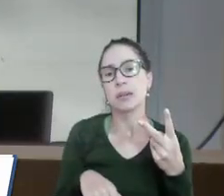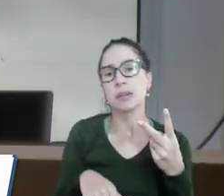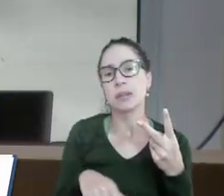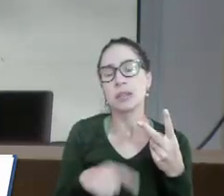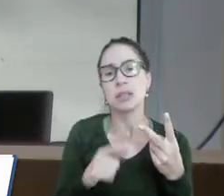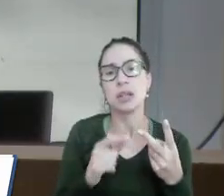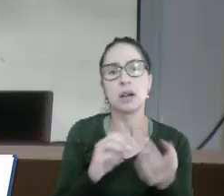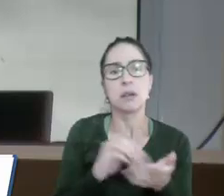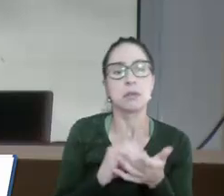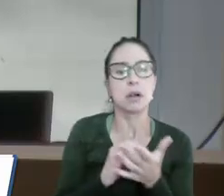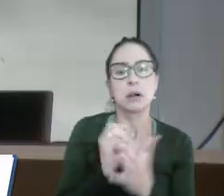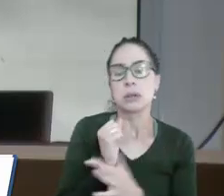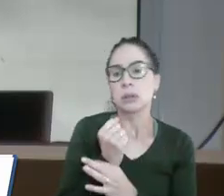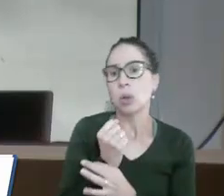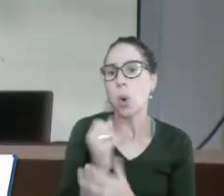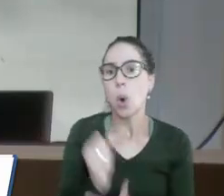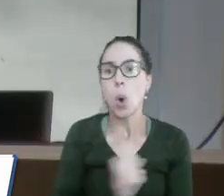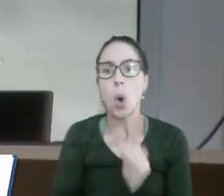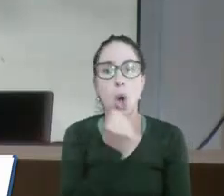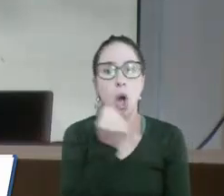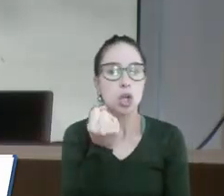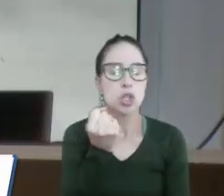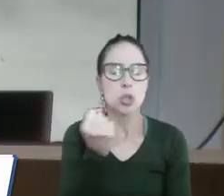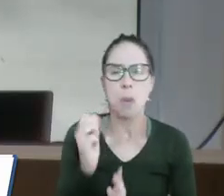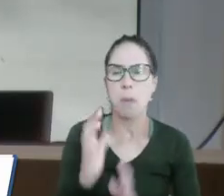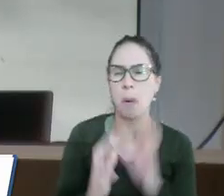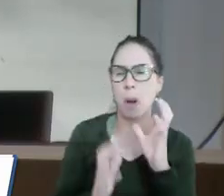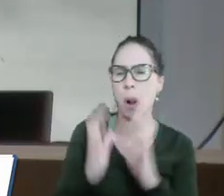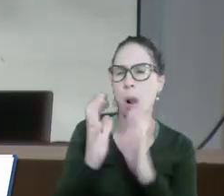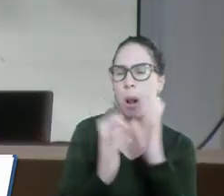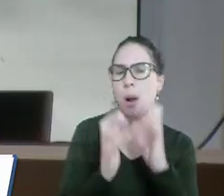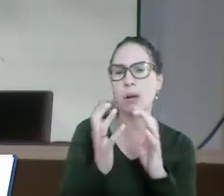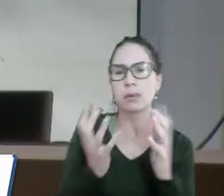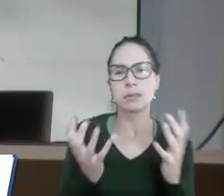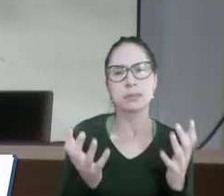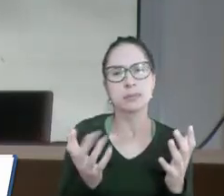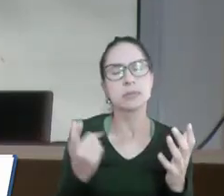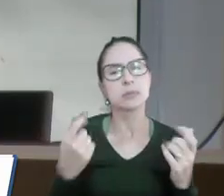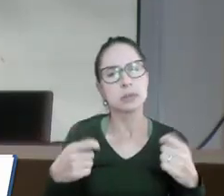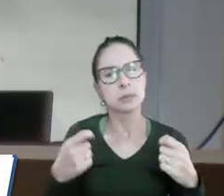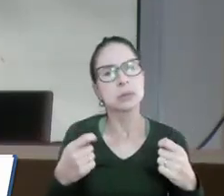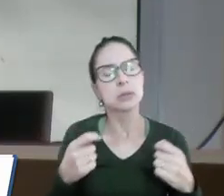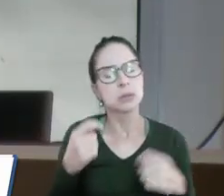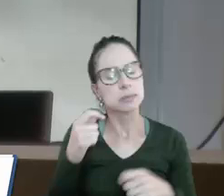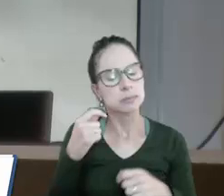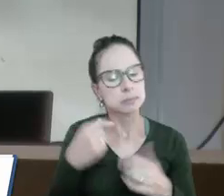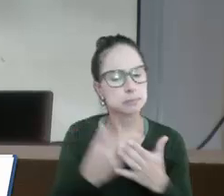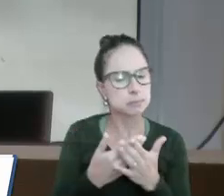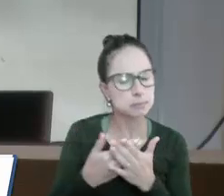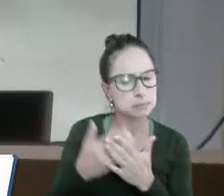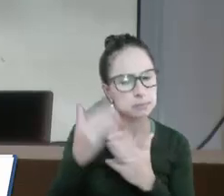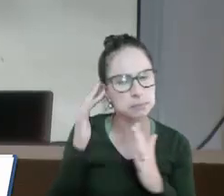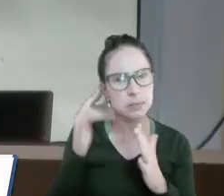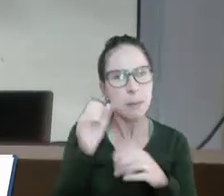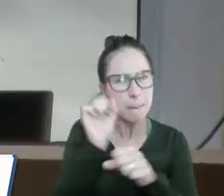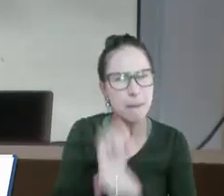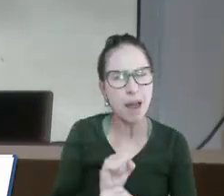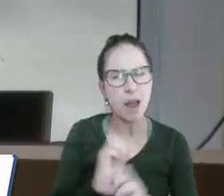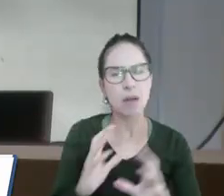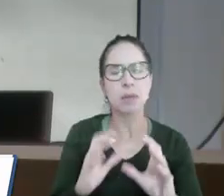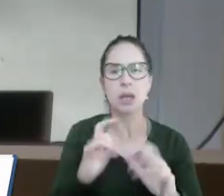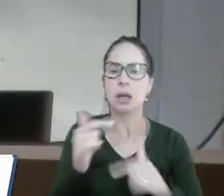insegurança, o ódio que está tendo, as brigas que está tendo, né? Então acho que nós precisamos repensar isso daí e parar com essa briga e trabalhar